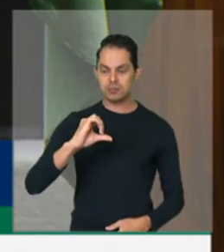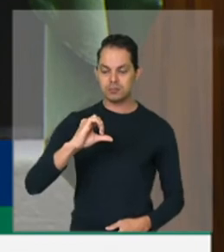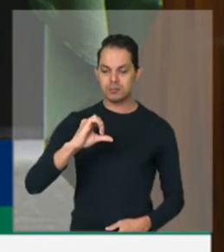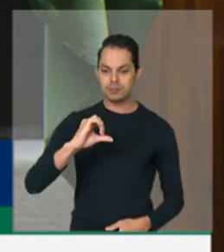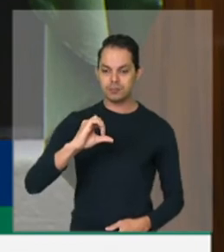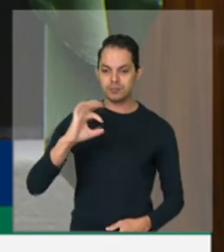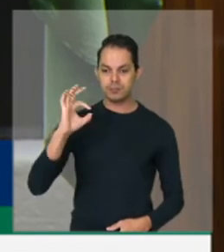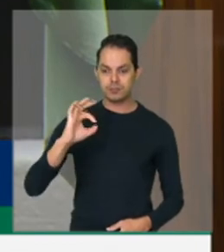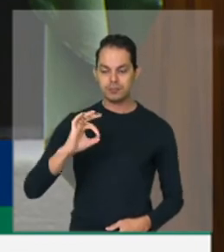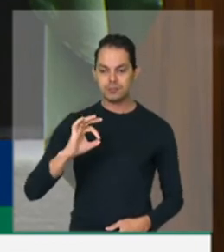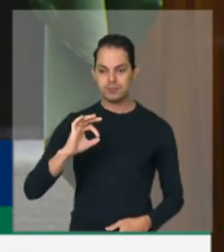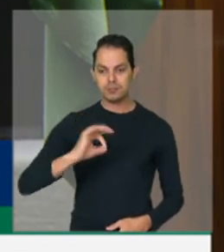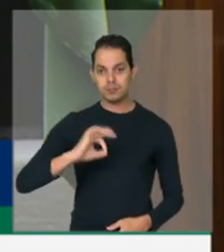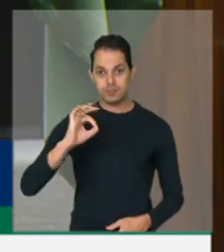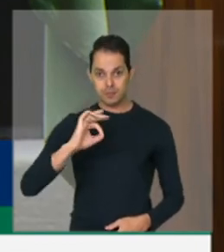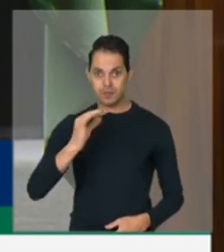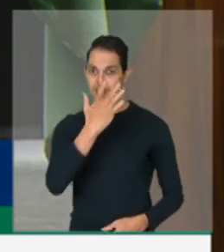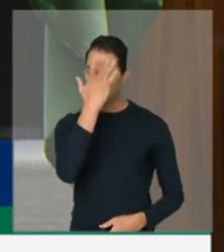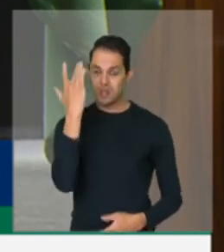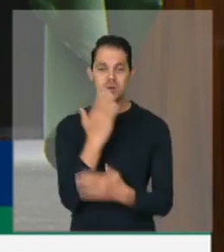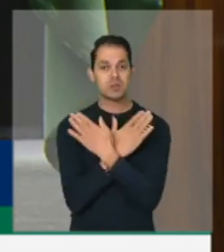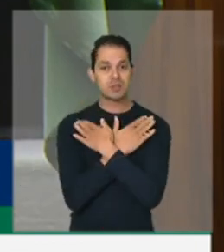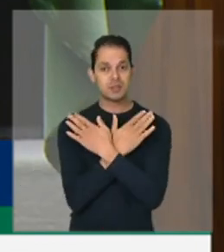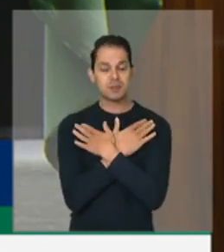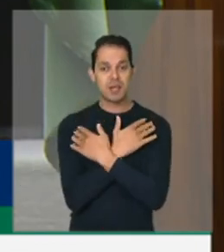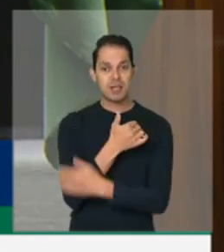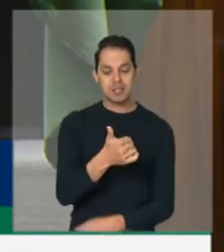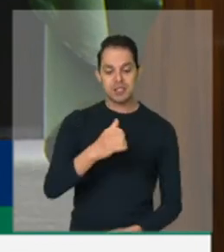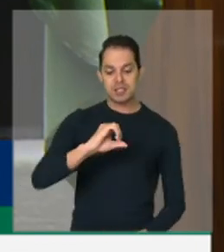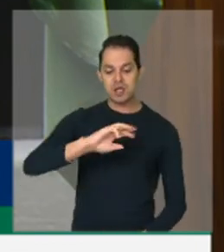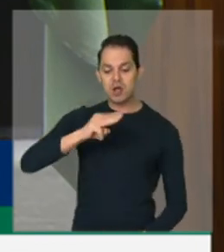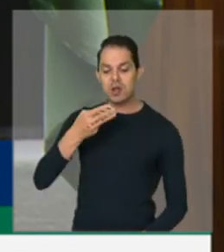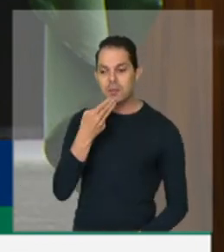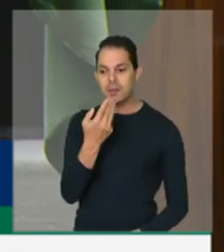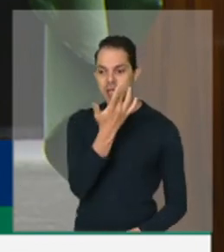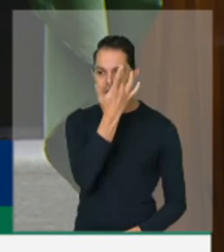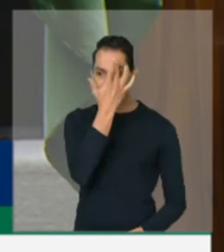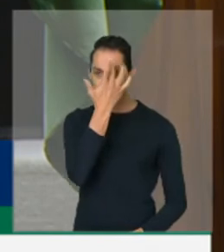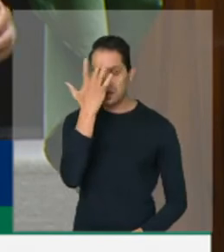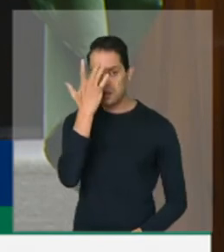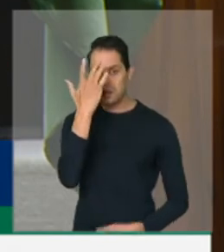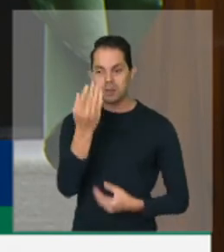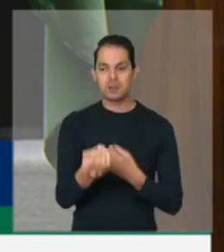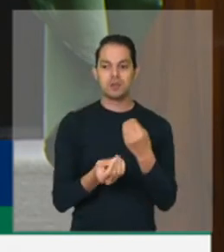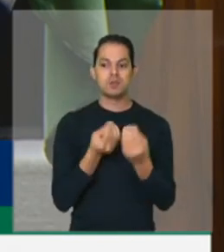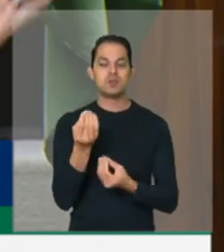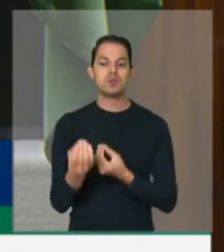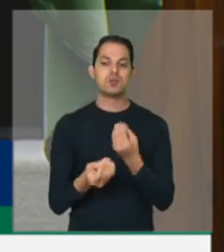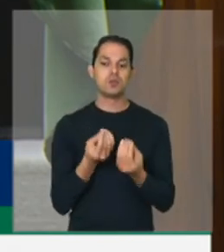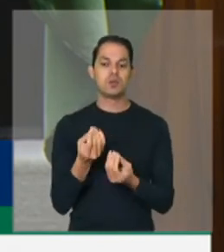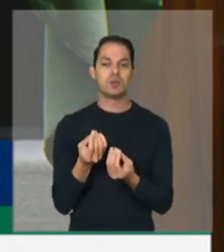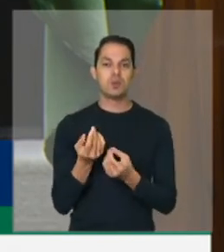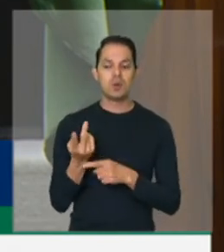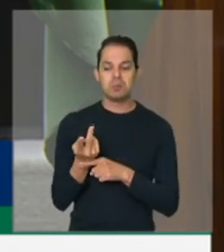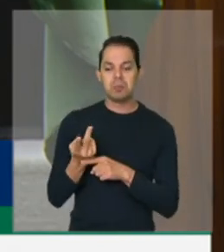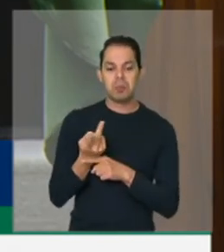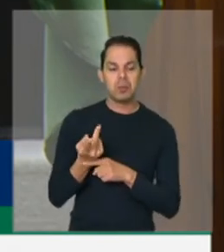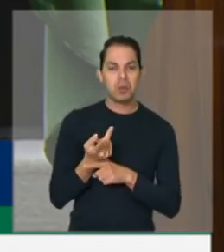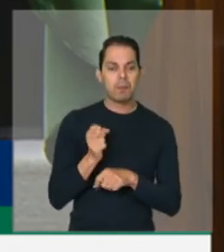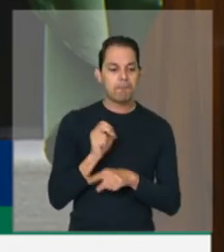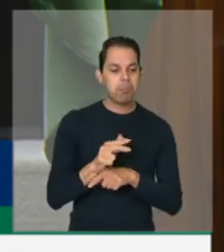14,9 pessoas desempregadas. 19 milhões de pessoas que estão aí sem procurar sequer